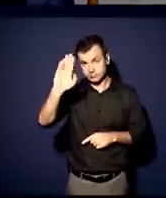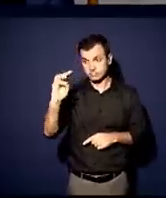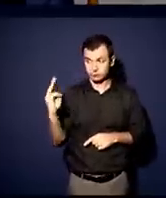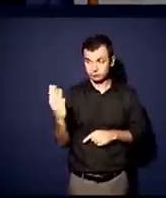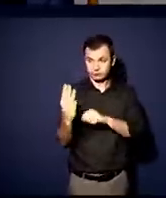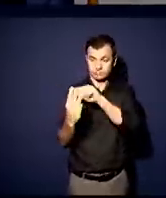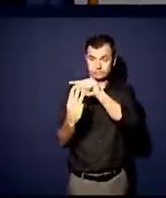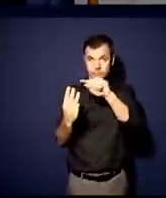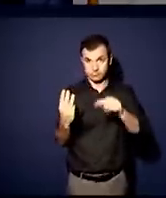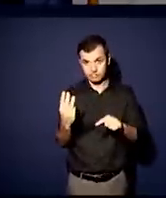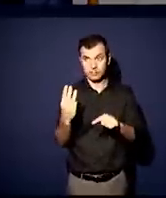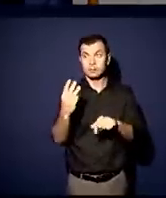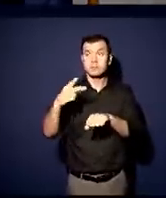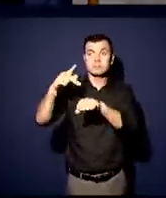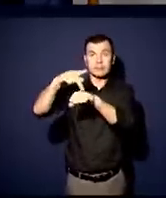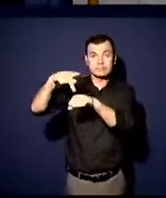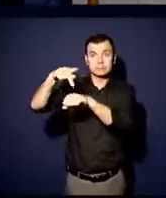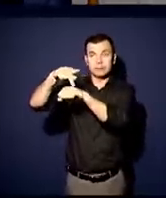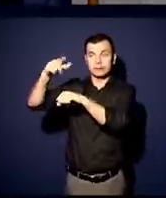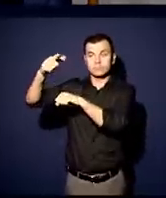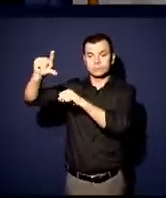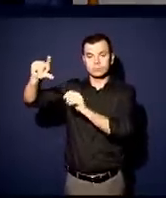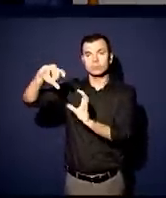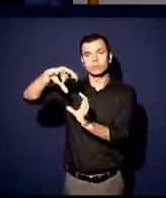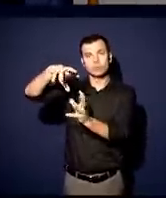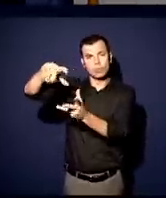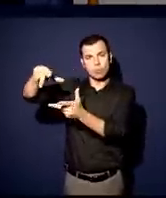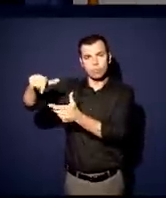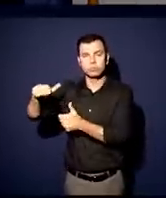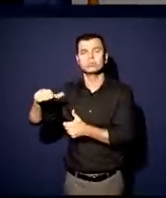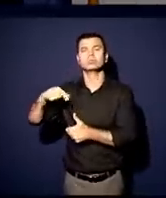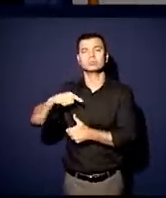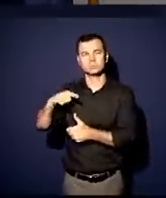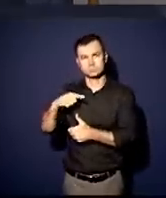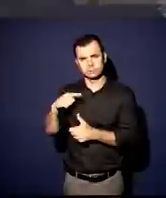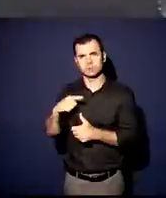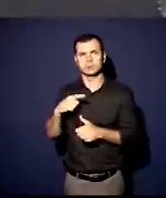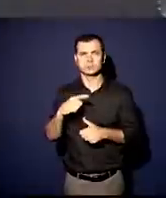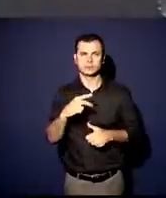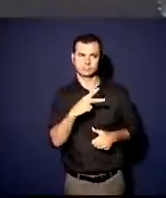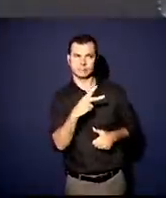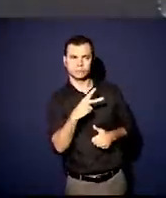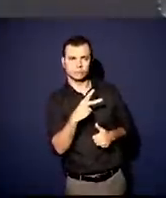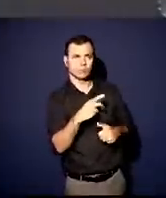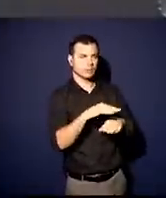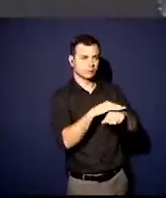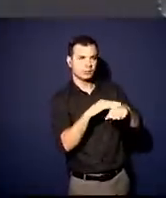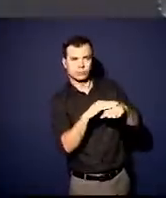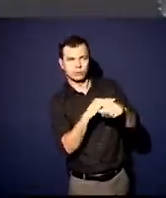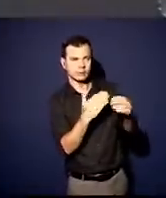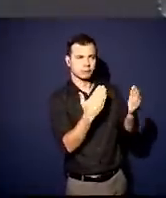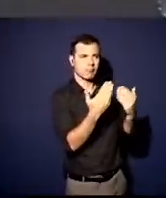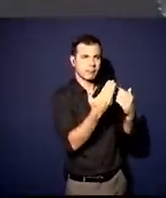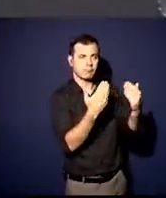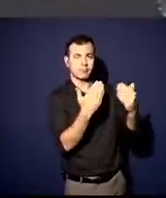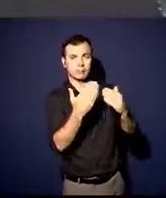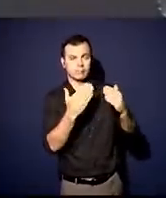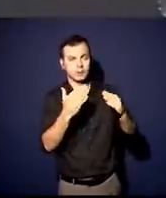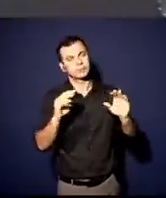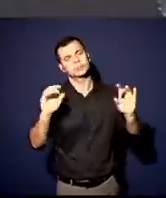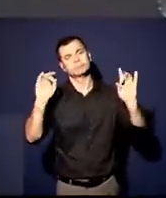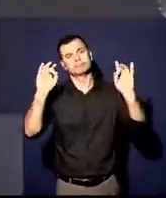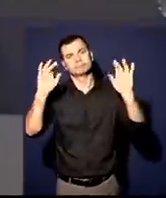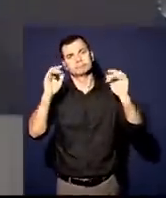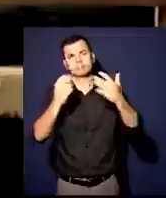uma conexão global muito grande. Acho que todos nós aqui conversamos individualmente de tempo em tempo, e um privilégio para todo